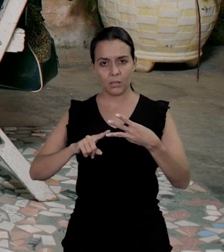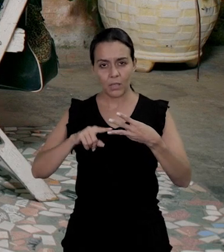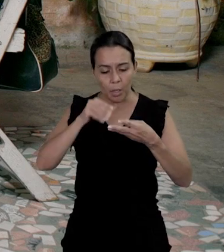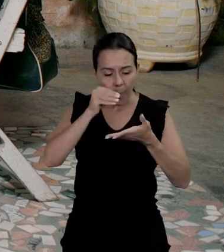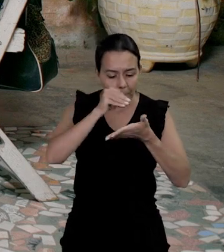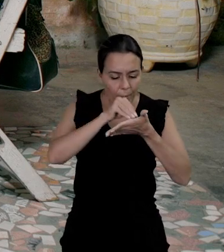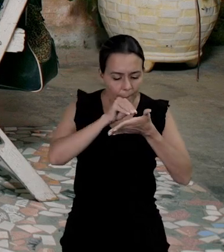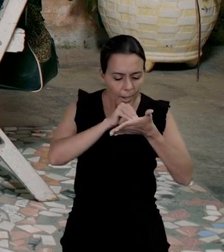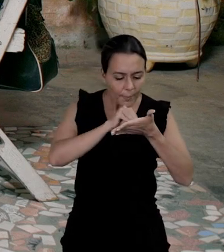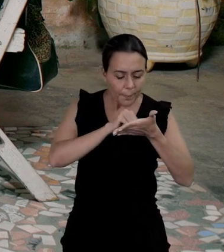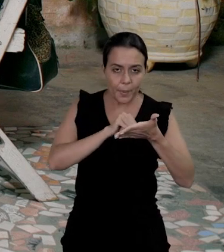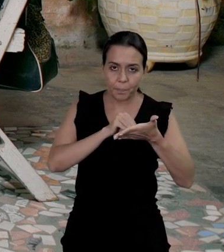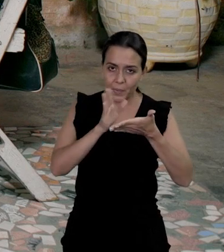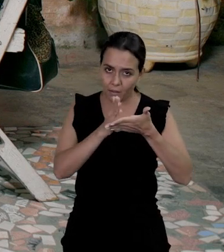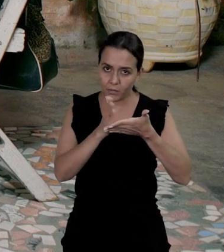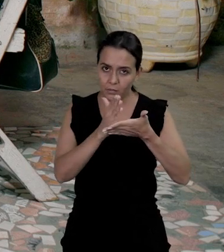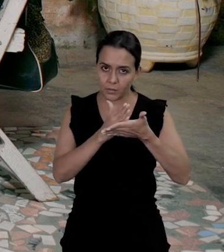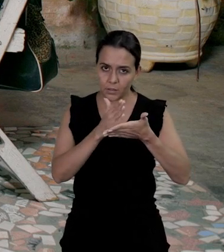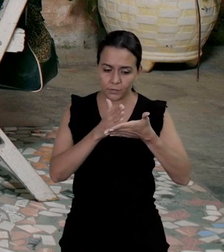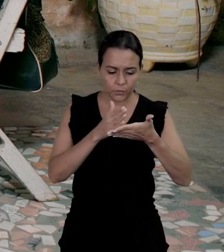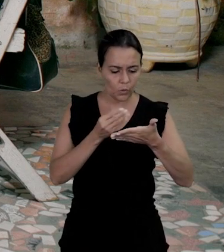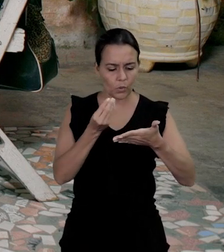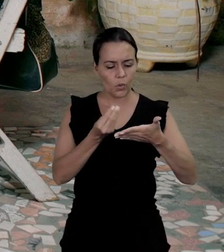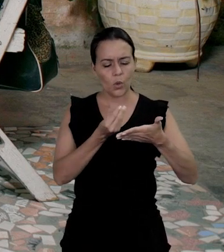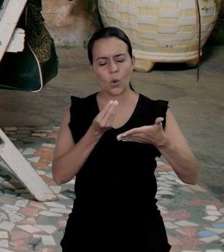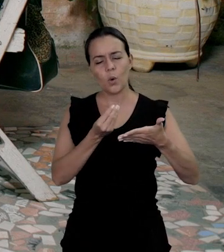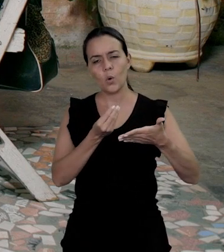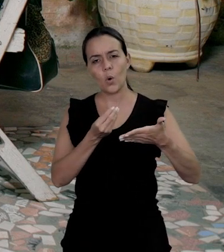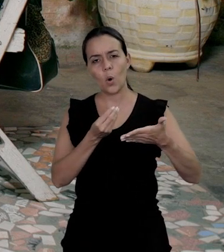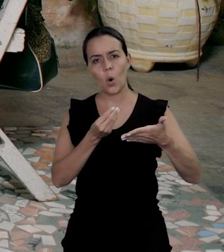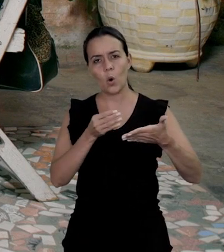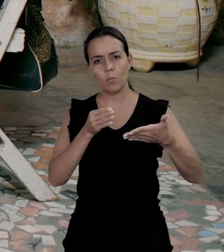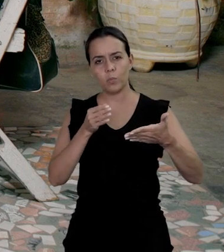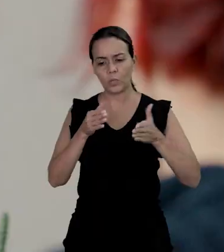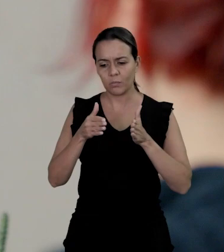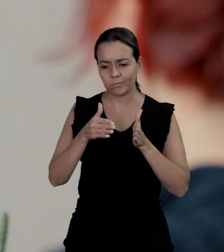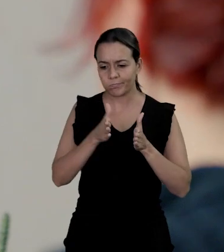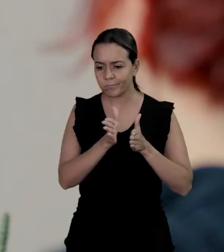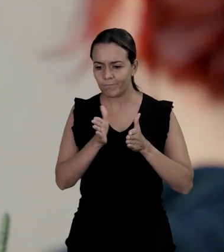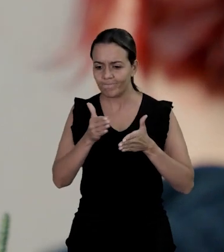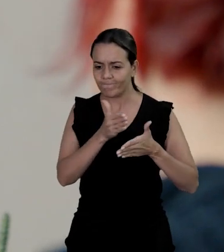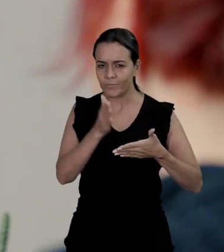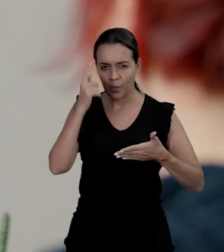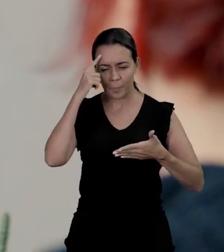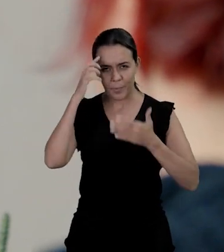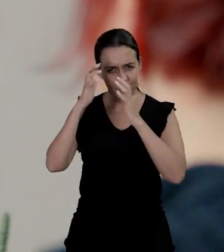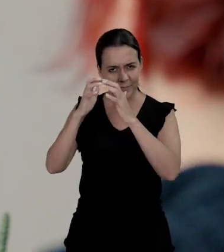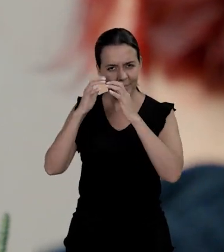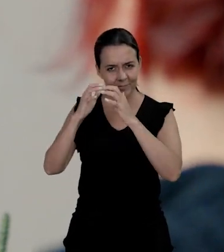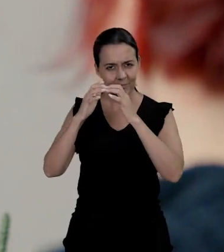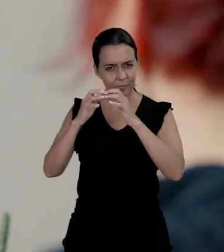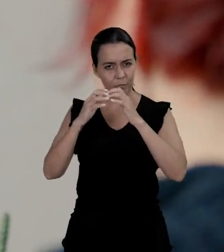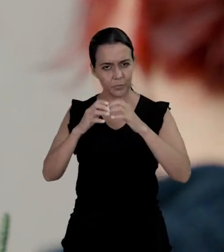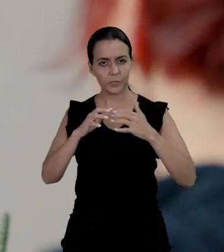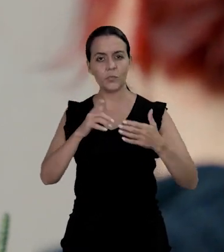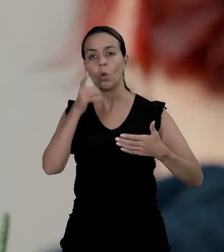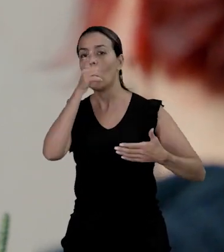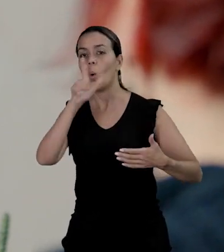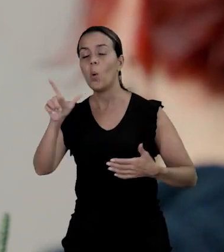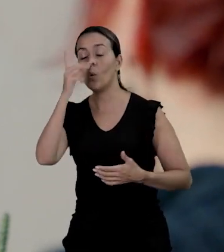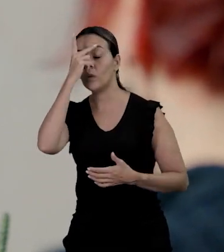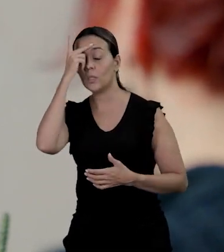ele vai escrever esse livro para falar sobre os desvios da meta sexual, entre outras coisas, né? O Krafft-Ebing, ele vai